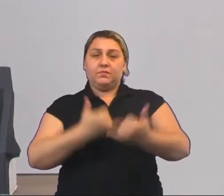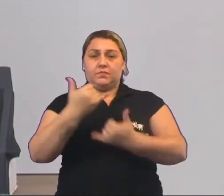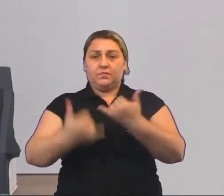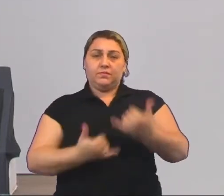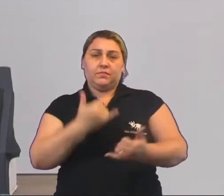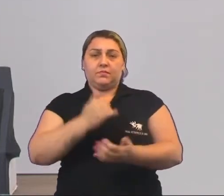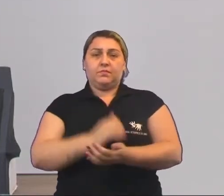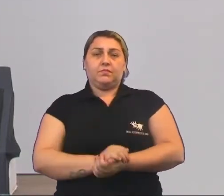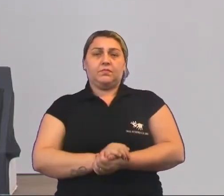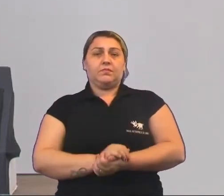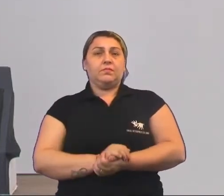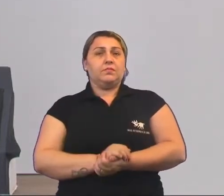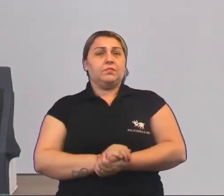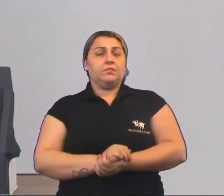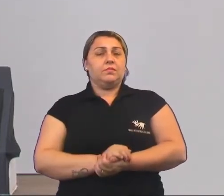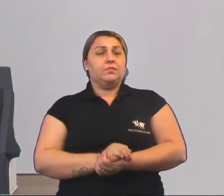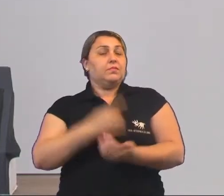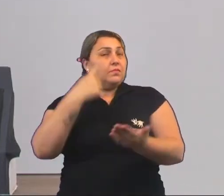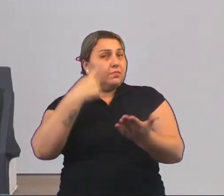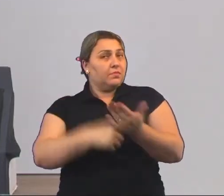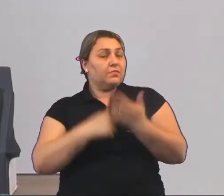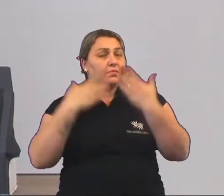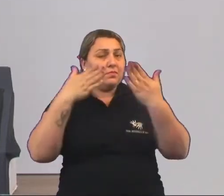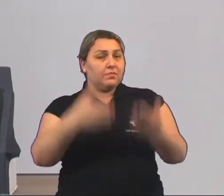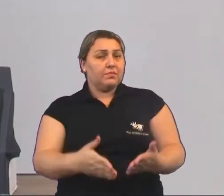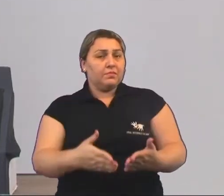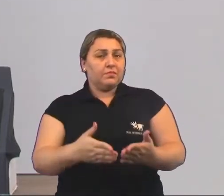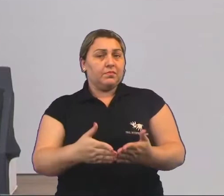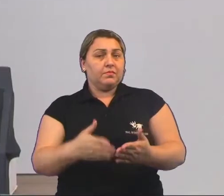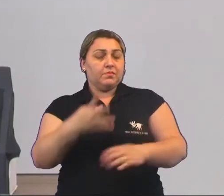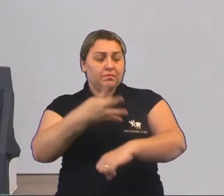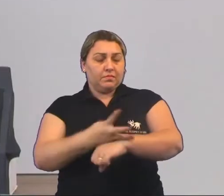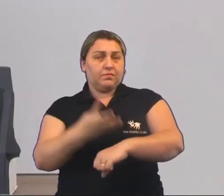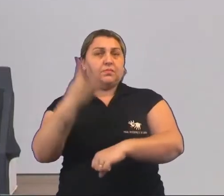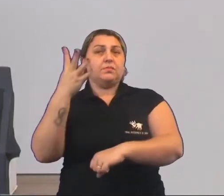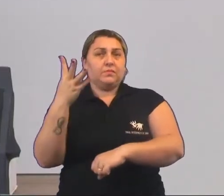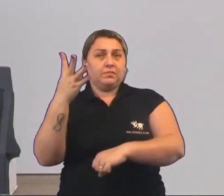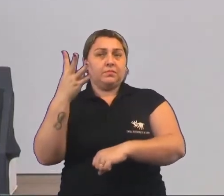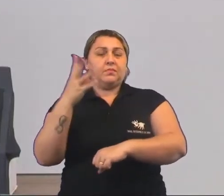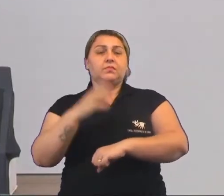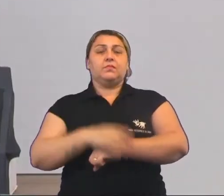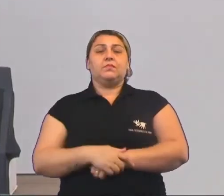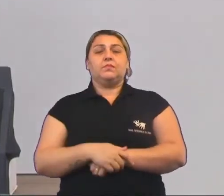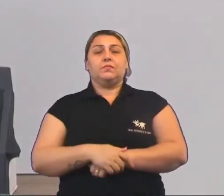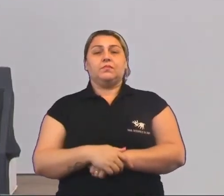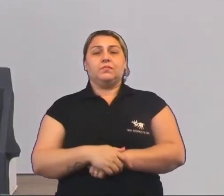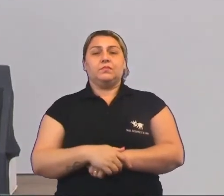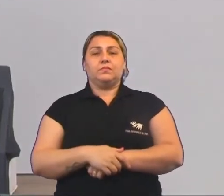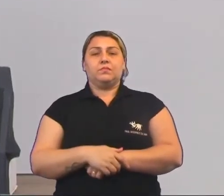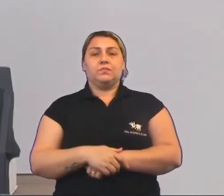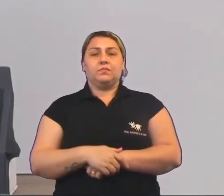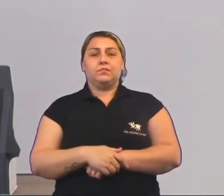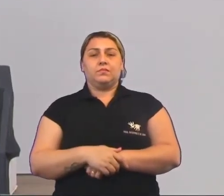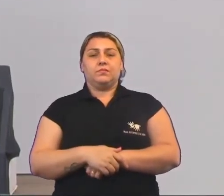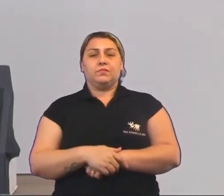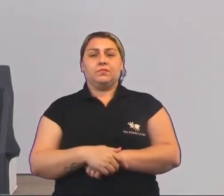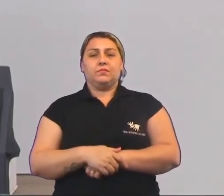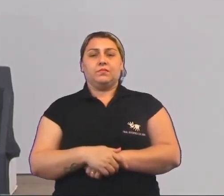ela chegou. Ela combinou de chegar lá 16 horas. Então, vamos colocar aqui no nosso